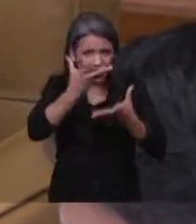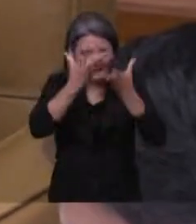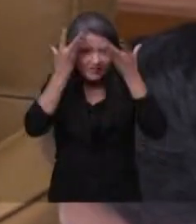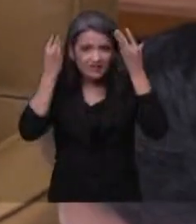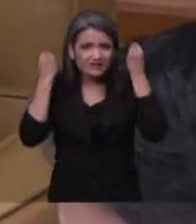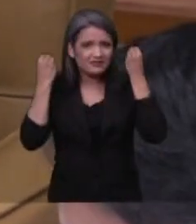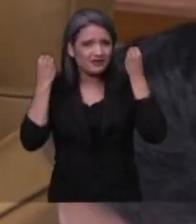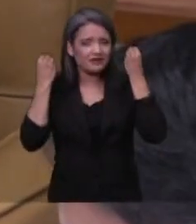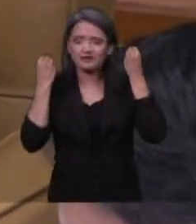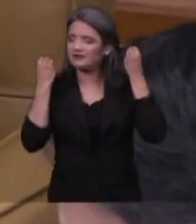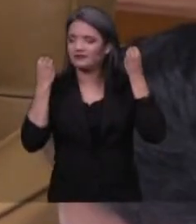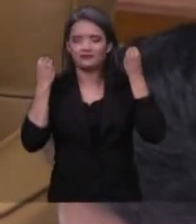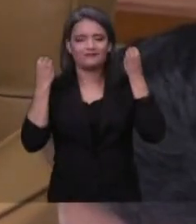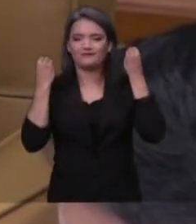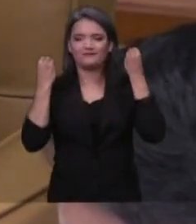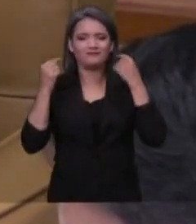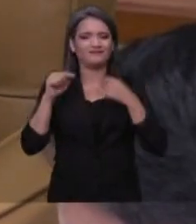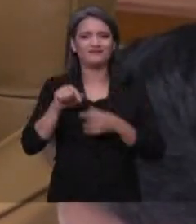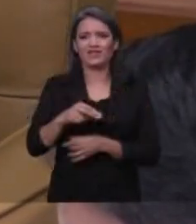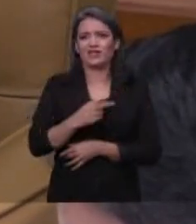Não é razoável